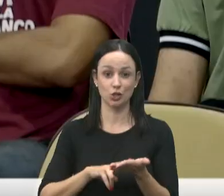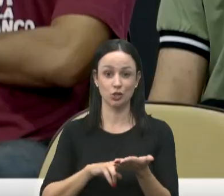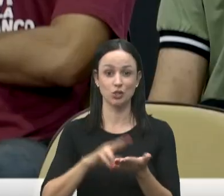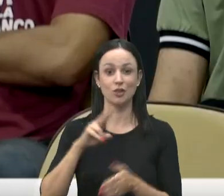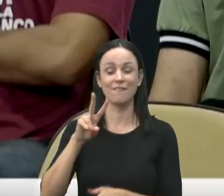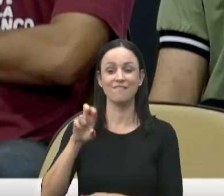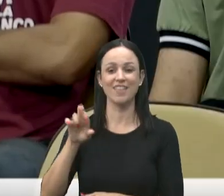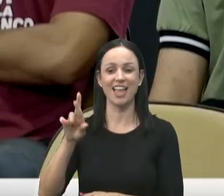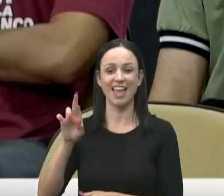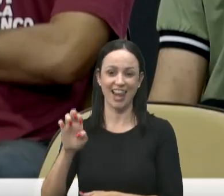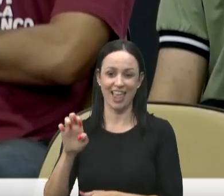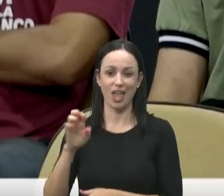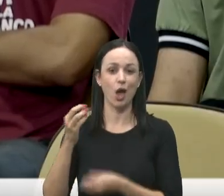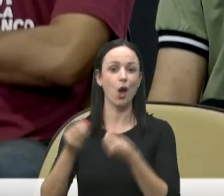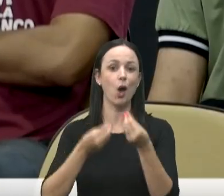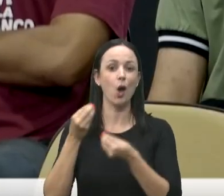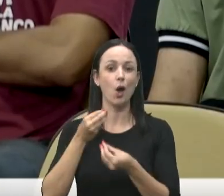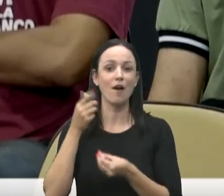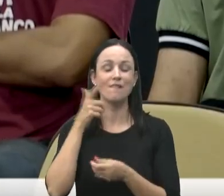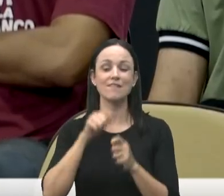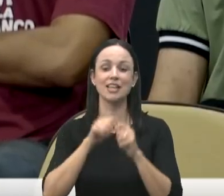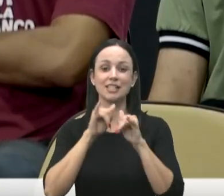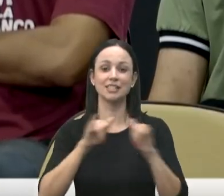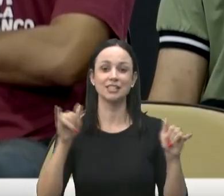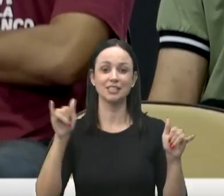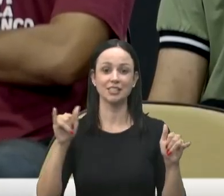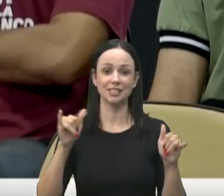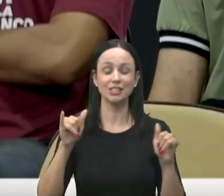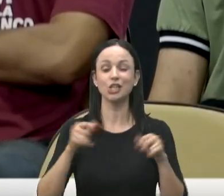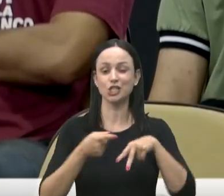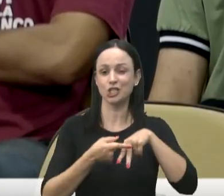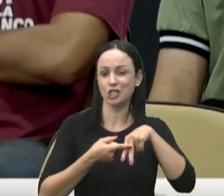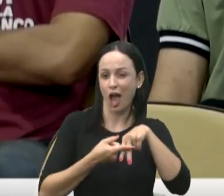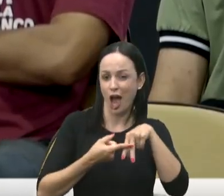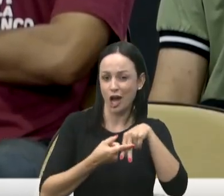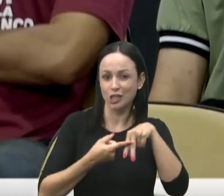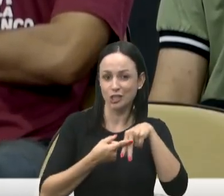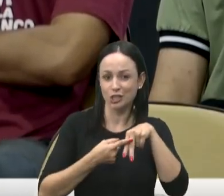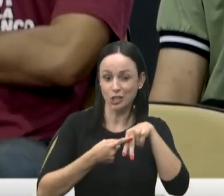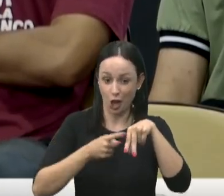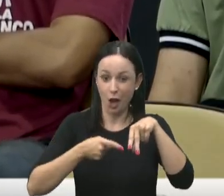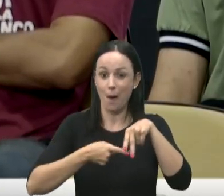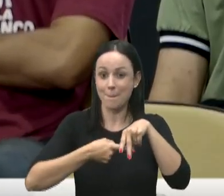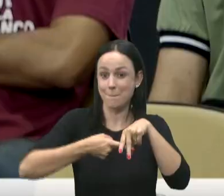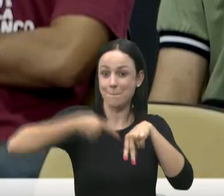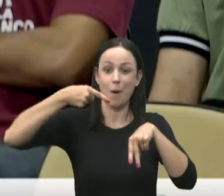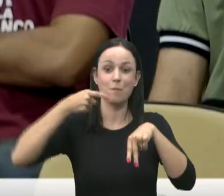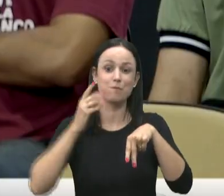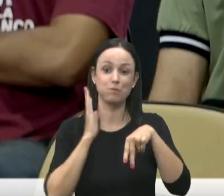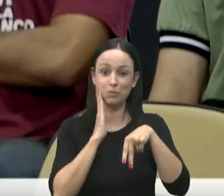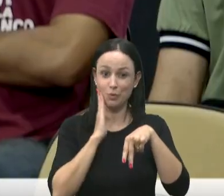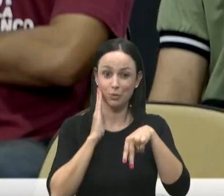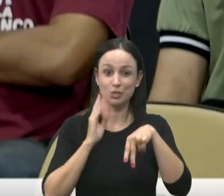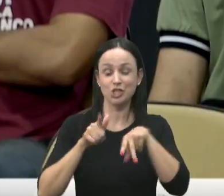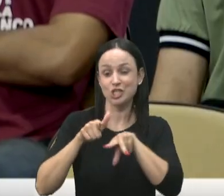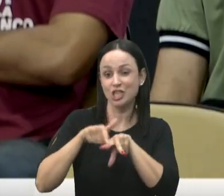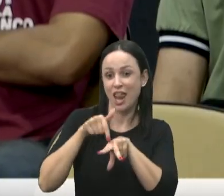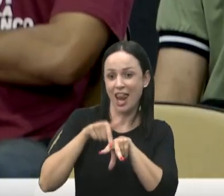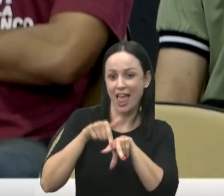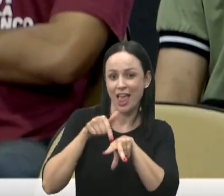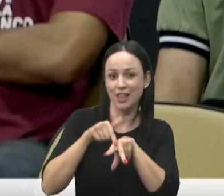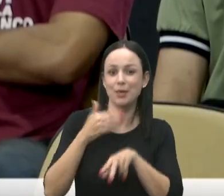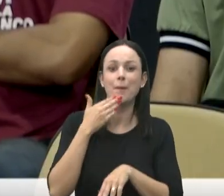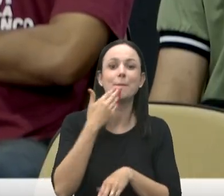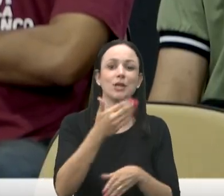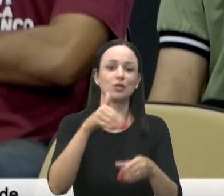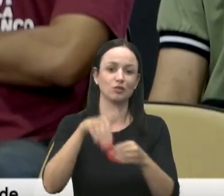Verê, como que o Verê fez a campanha, foi de short curto, na popa da bunda, como a gente fala, chinelo no pé e pedindo